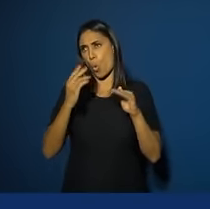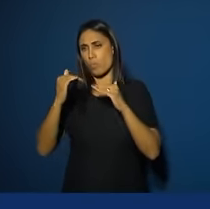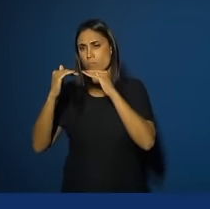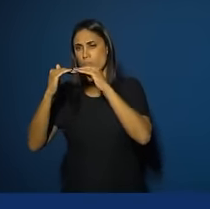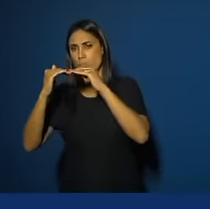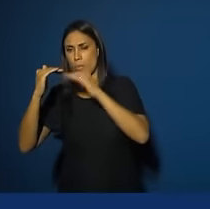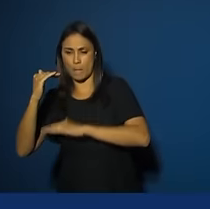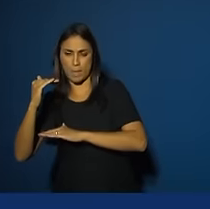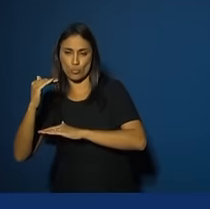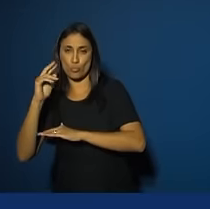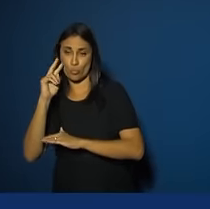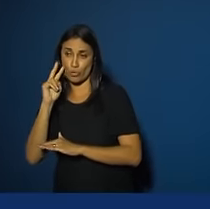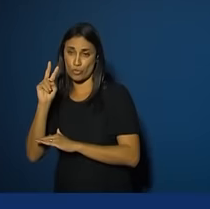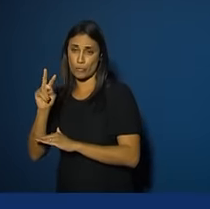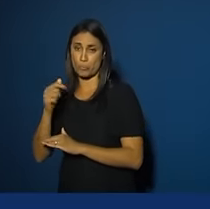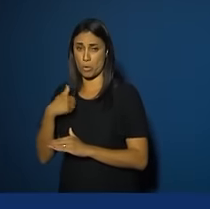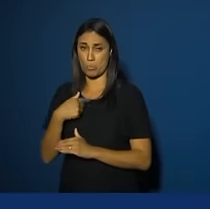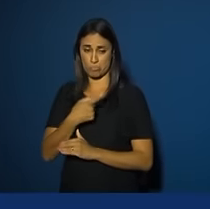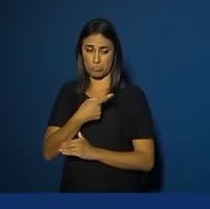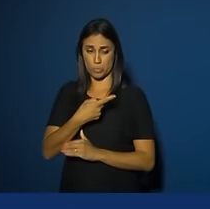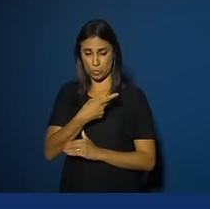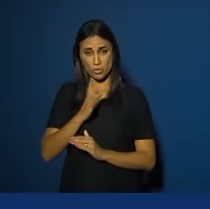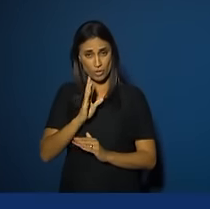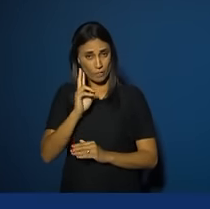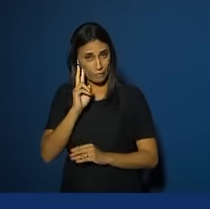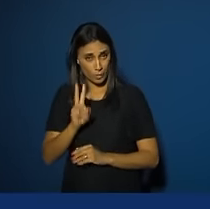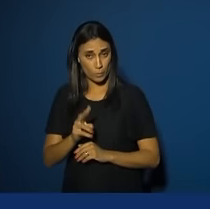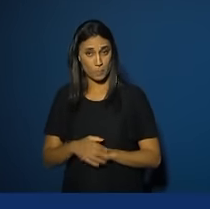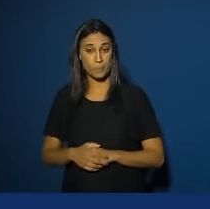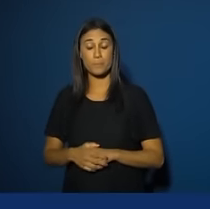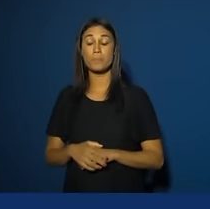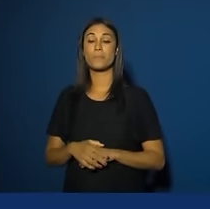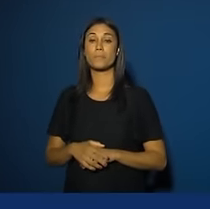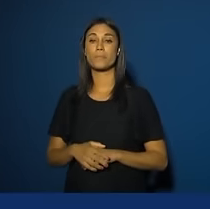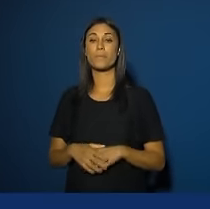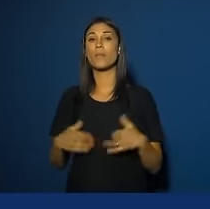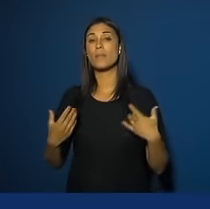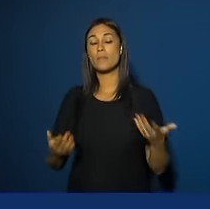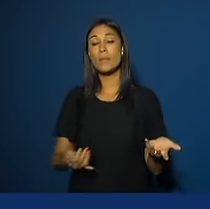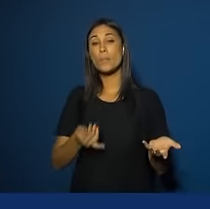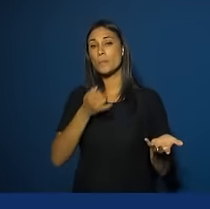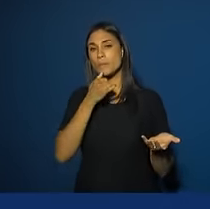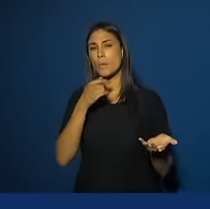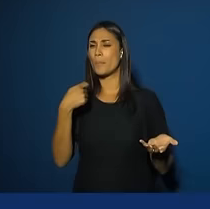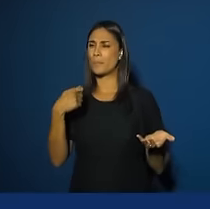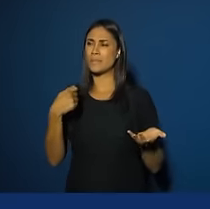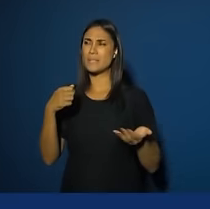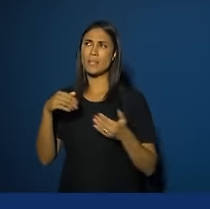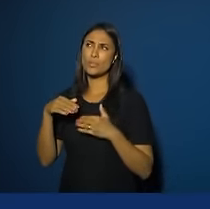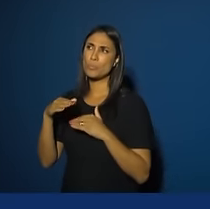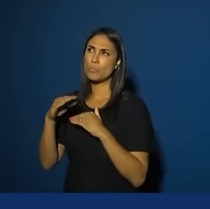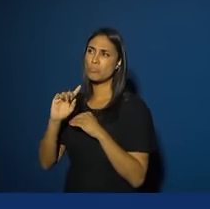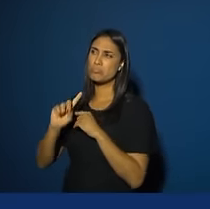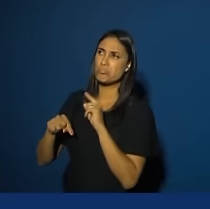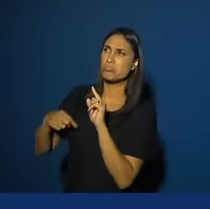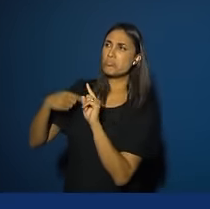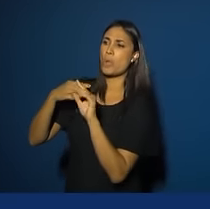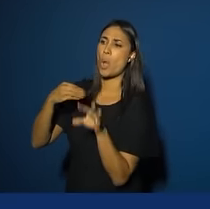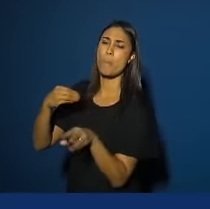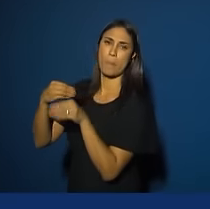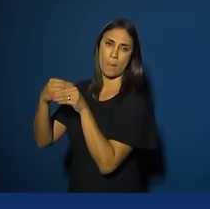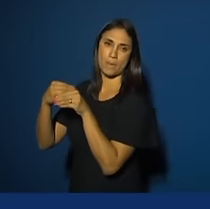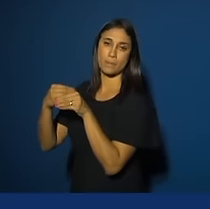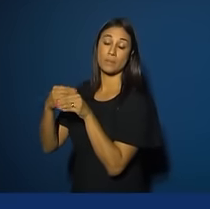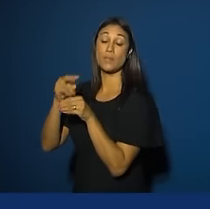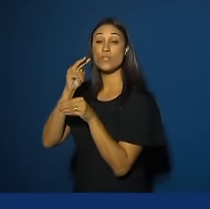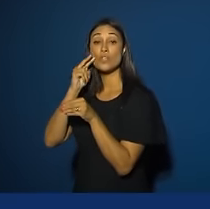A gente viu isso. Eu, você. Então, tem alguma coisa a mais. E aqui, a gente